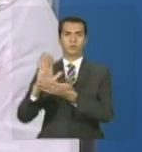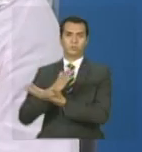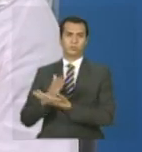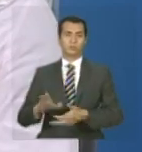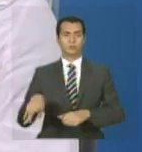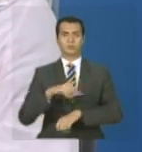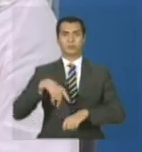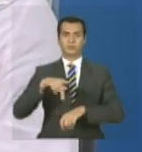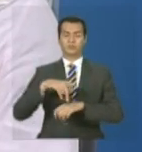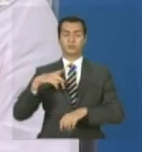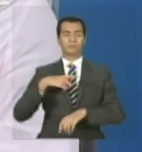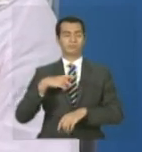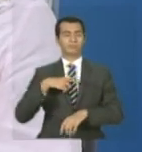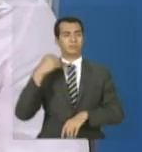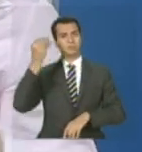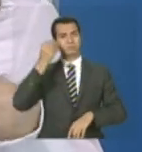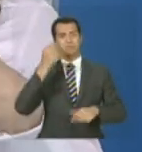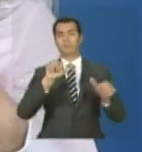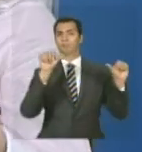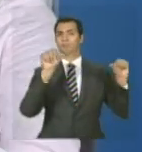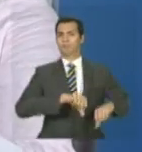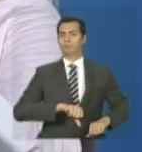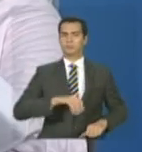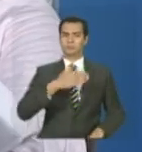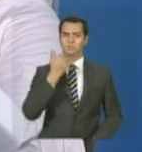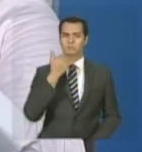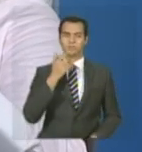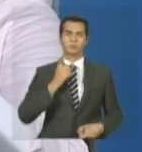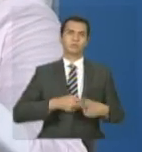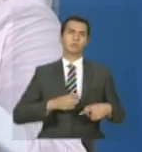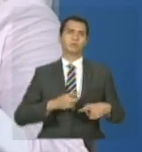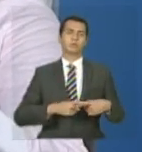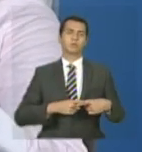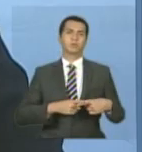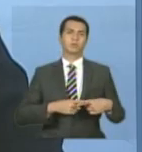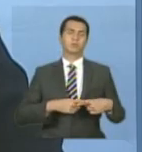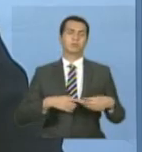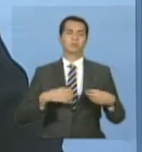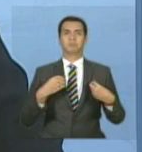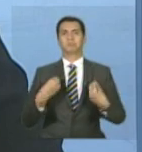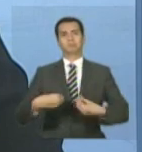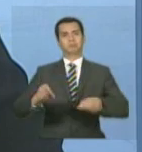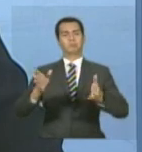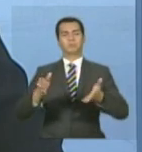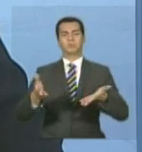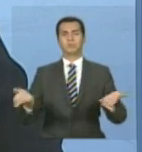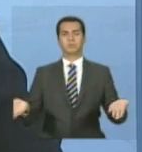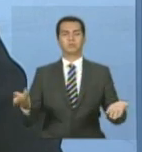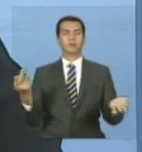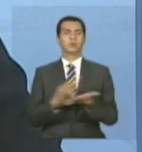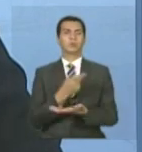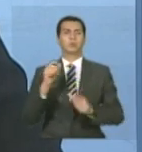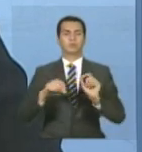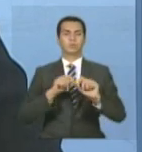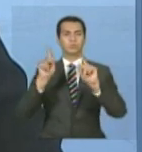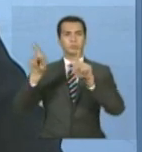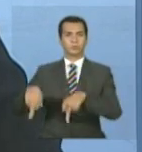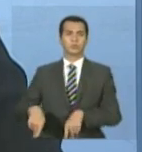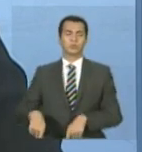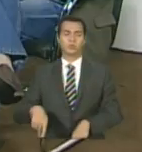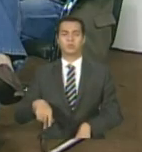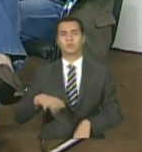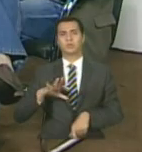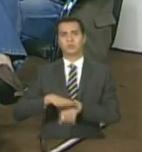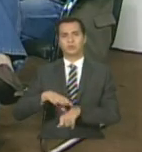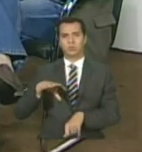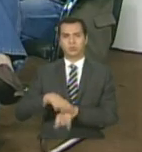muito negativas nessa área da alimentação. Se joga ao mercado todas as decisões e o que nós vemos é uma população absolutamente